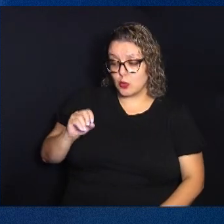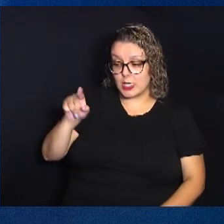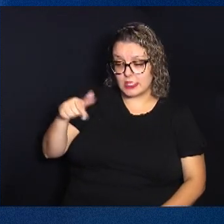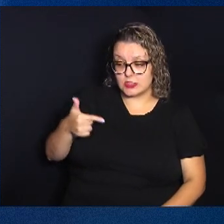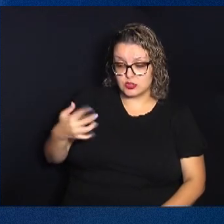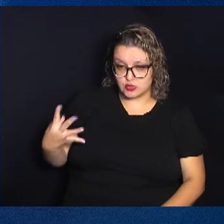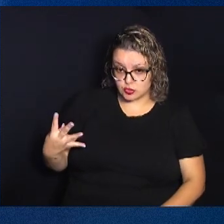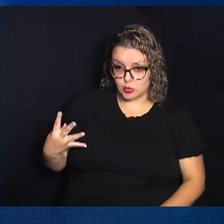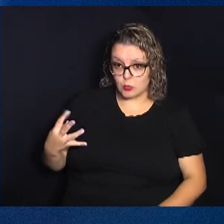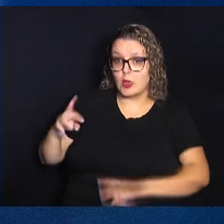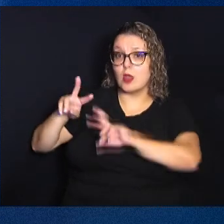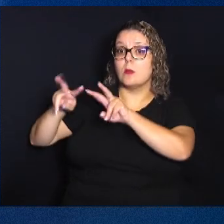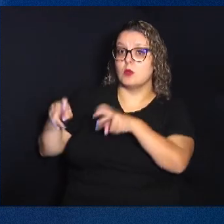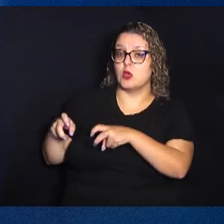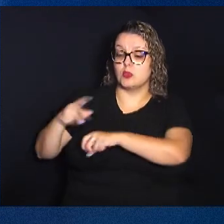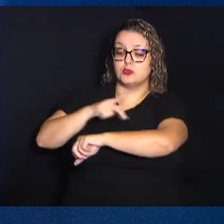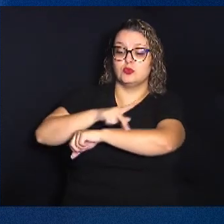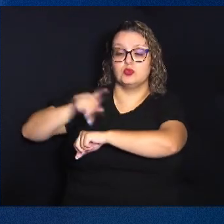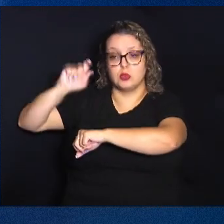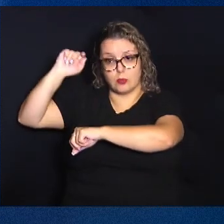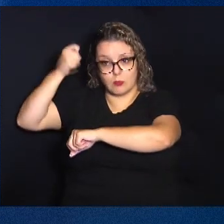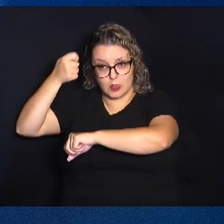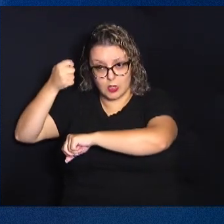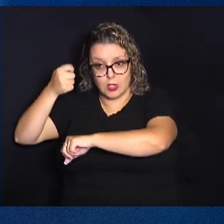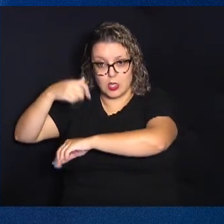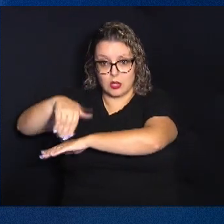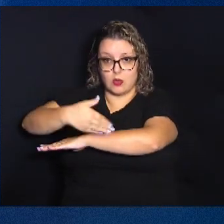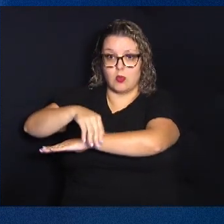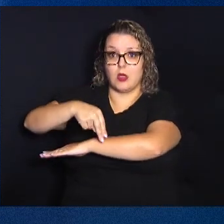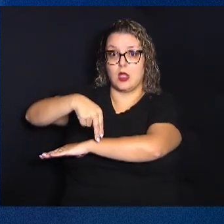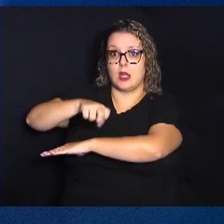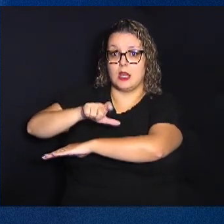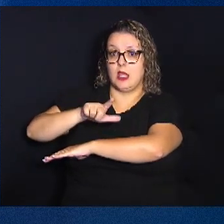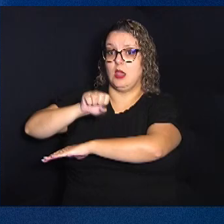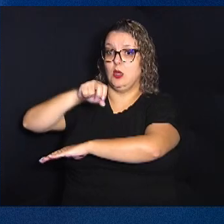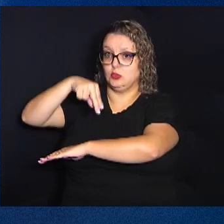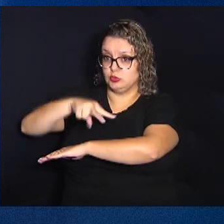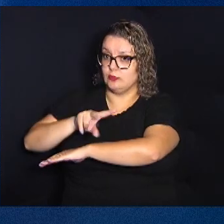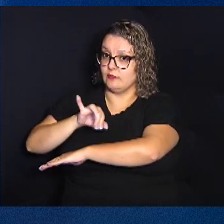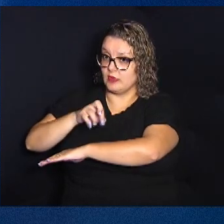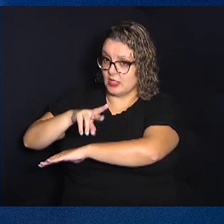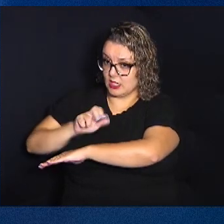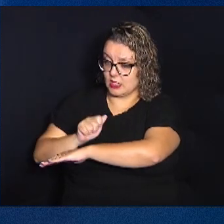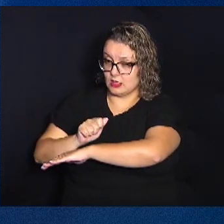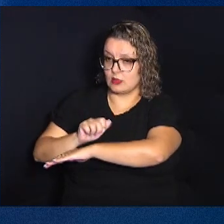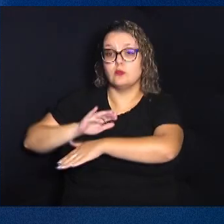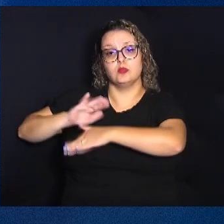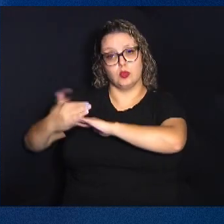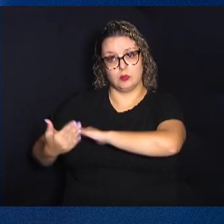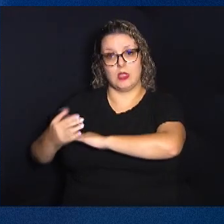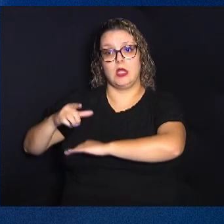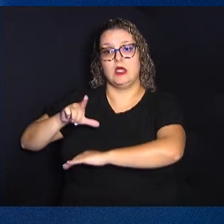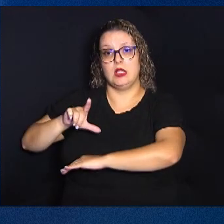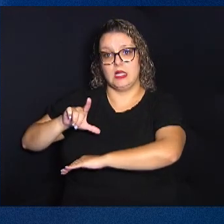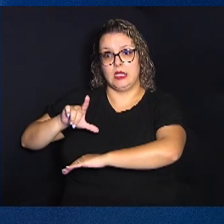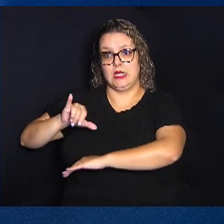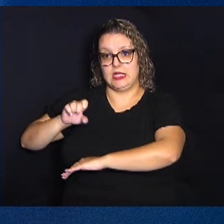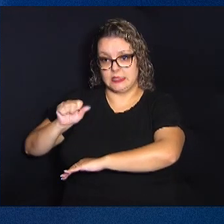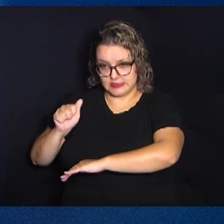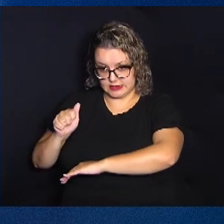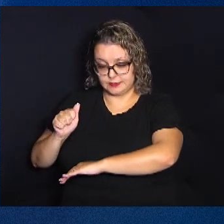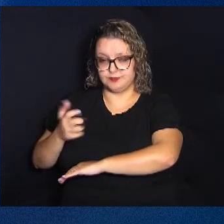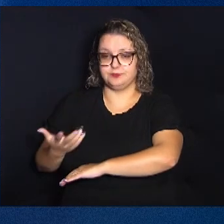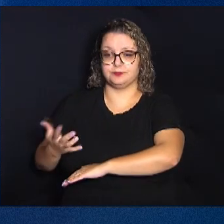de 2024 a respeito da pavimentação asfáltica na Rua Nelson Vieira de Vasconcelos no bairro Jardim